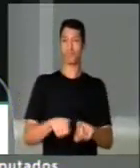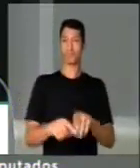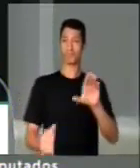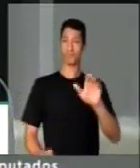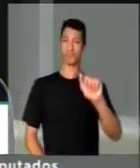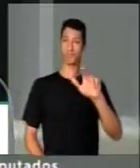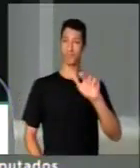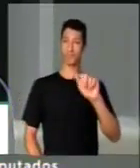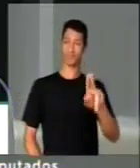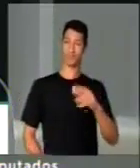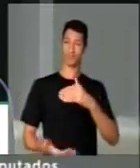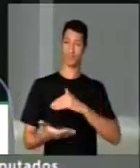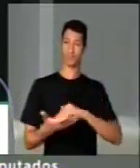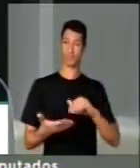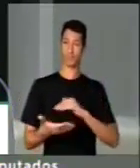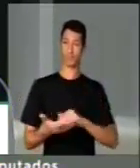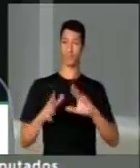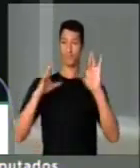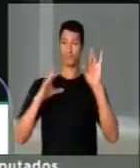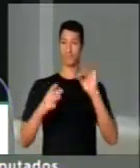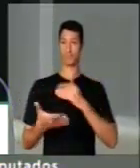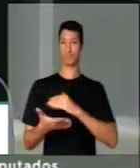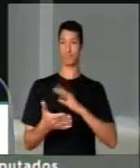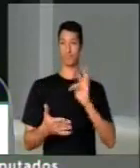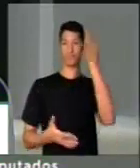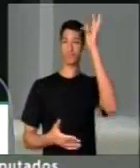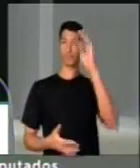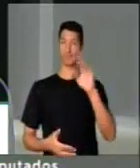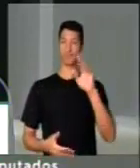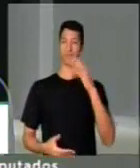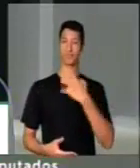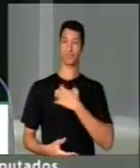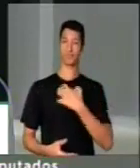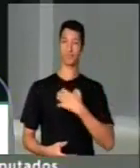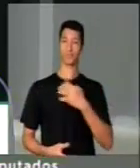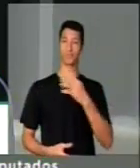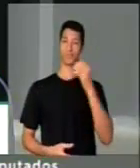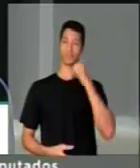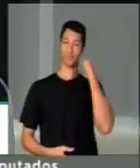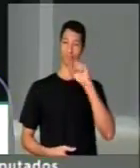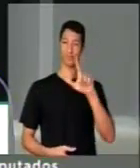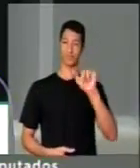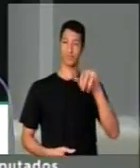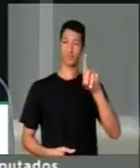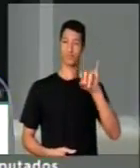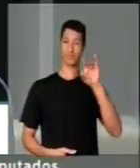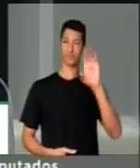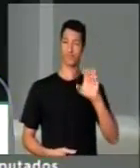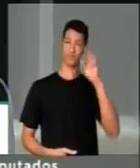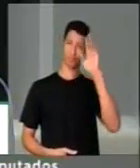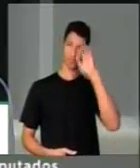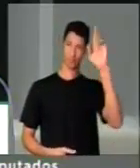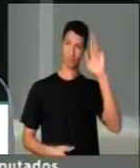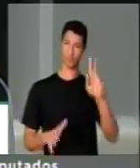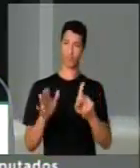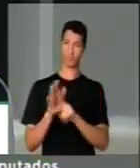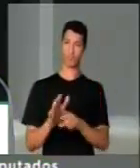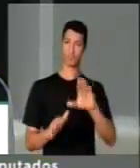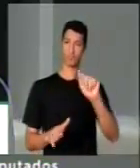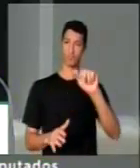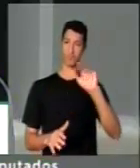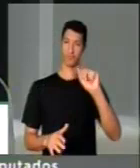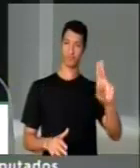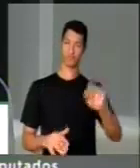de cacau, o secretário de Ciências e Tecnologia da Bahia, Vivaldo, senadora Lídice, lideranças da